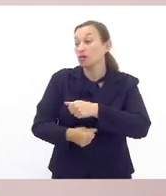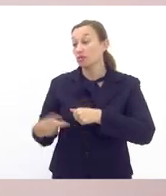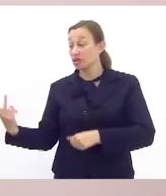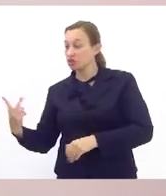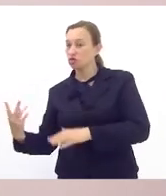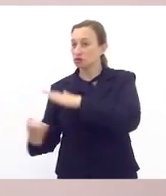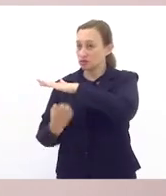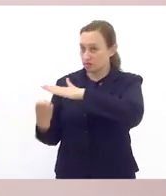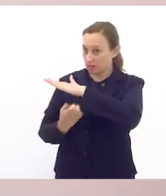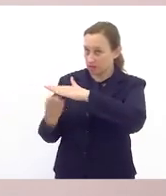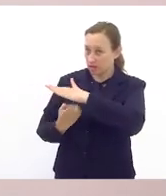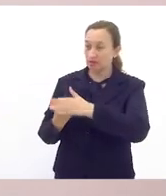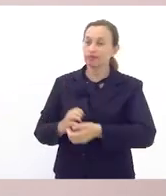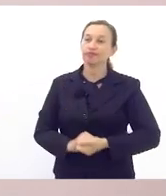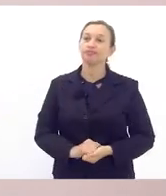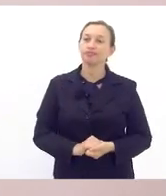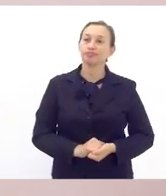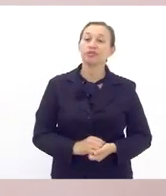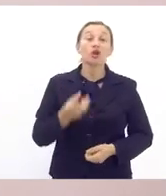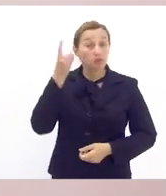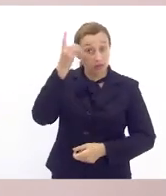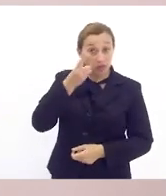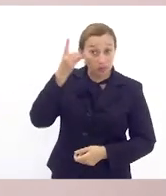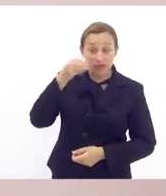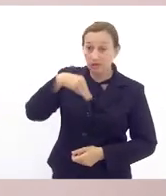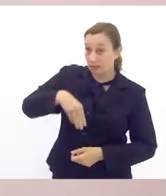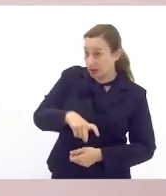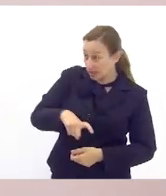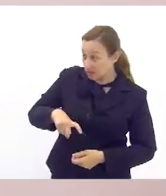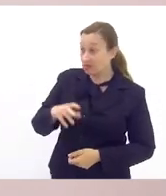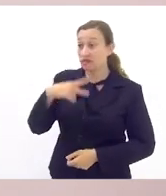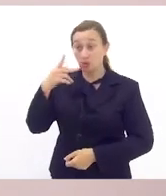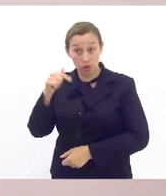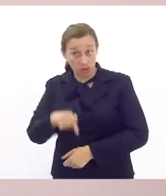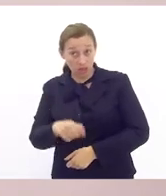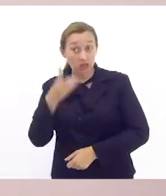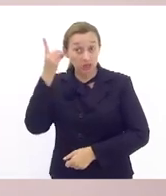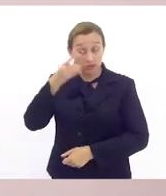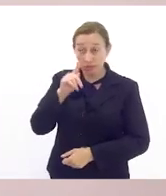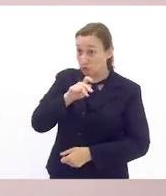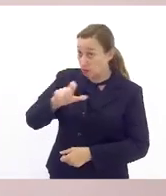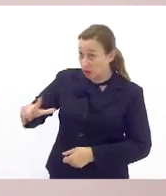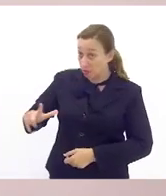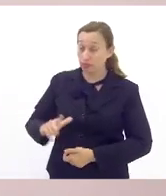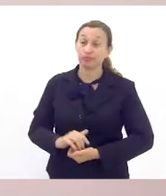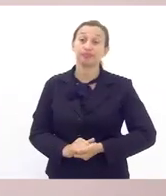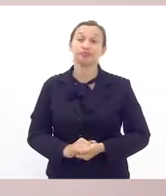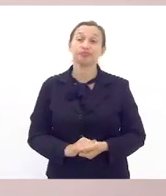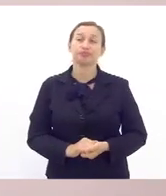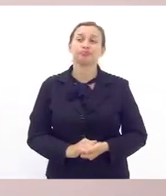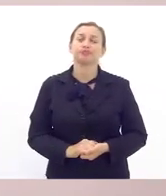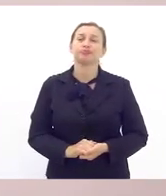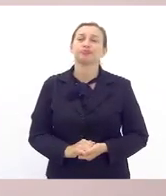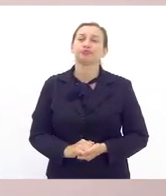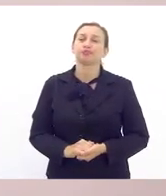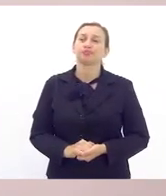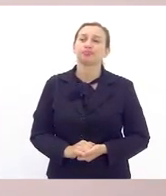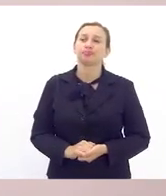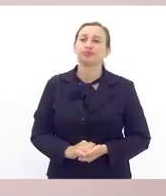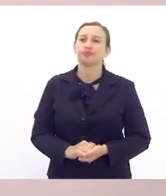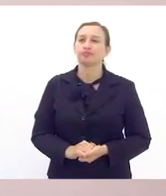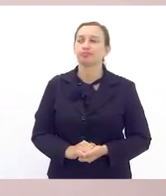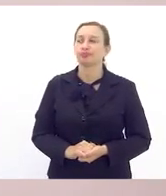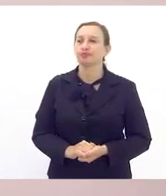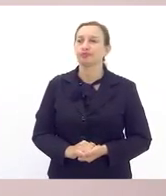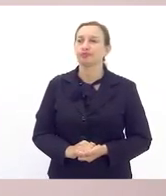concessionárias como o deputado Max Lemos colocou aqui o Deputado Paulo é isso é